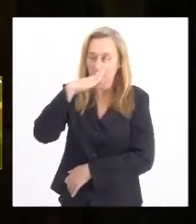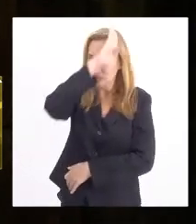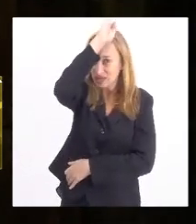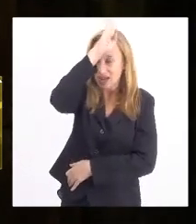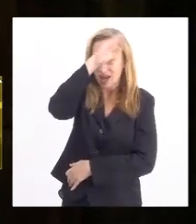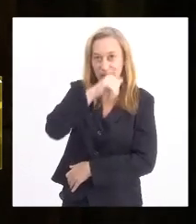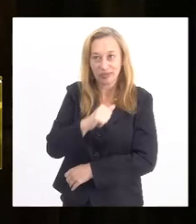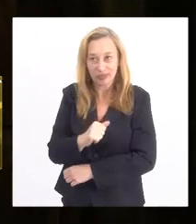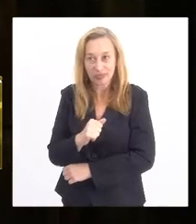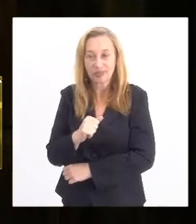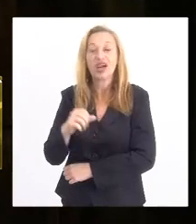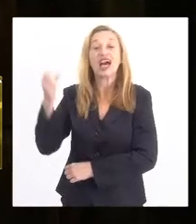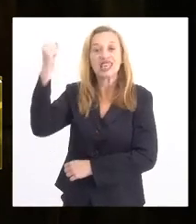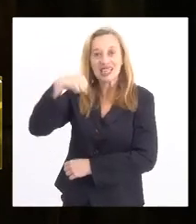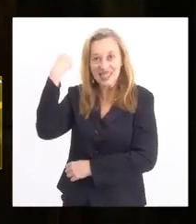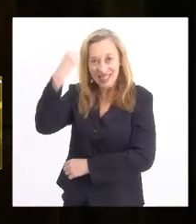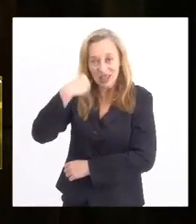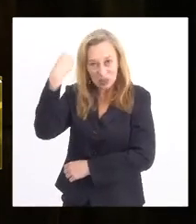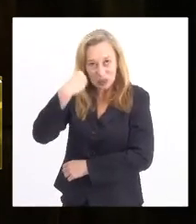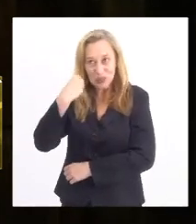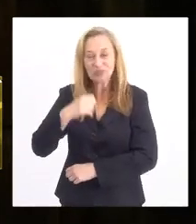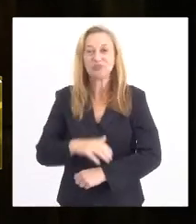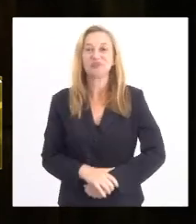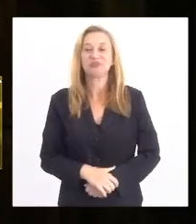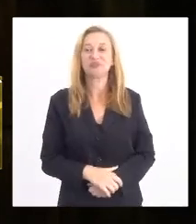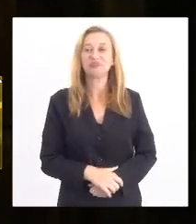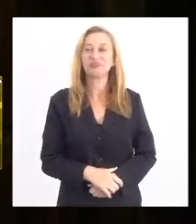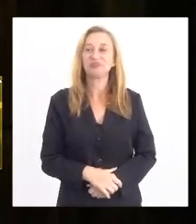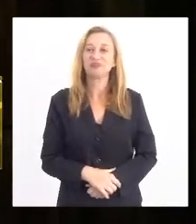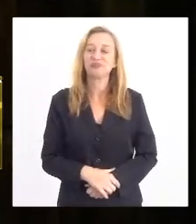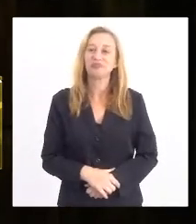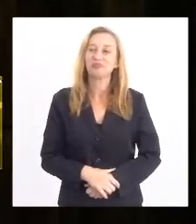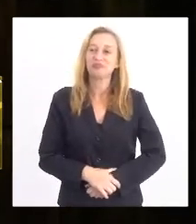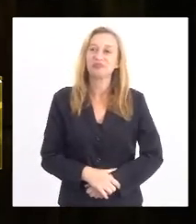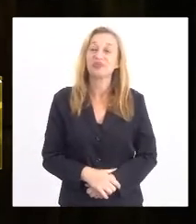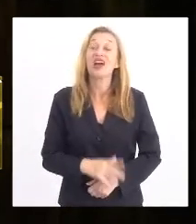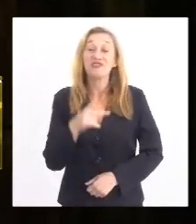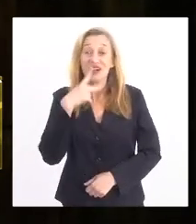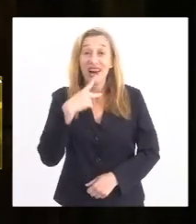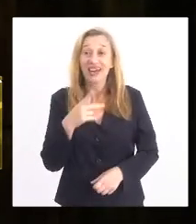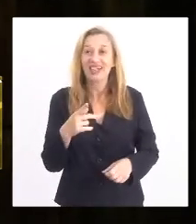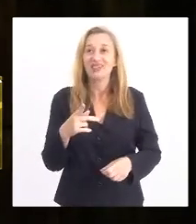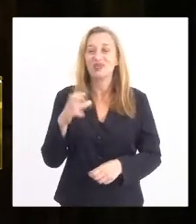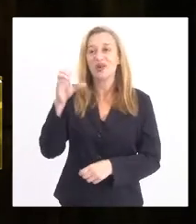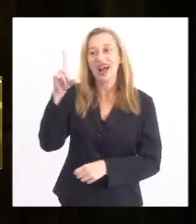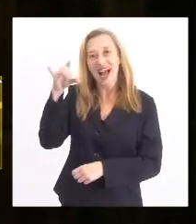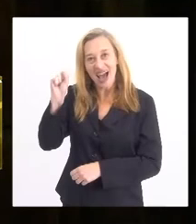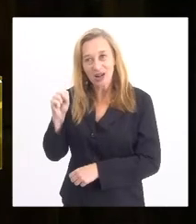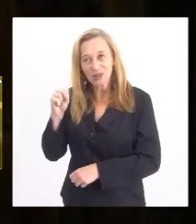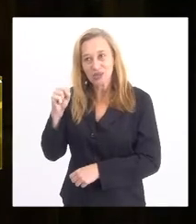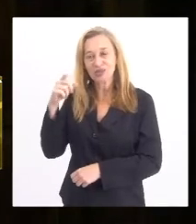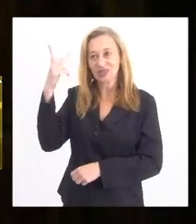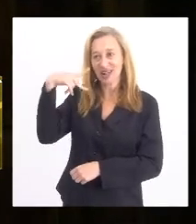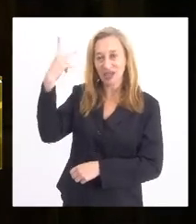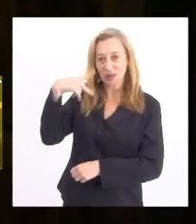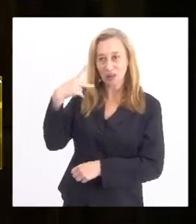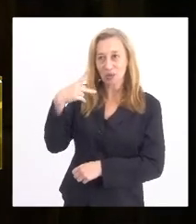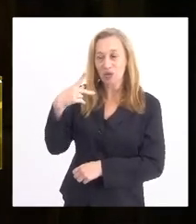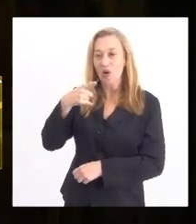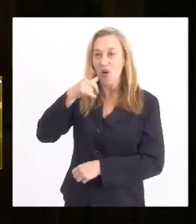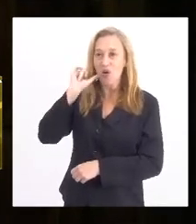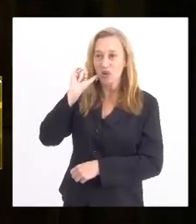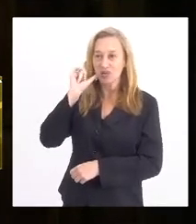Estadual Senador da República eu falei com o Carlos ontem inclusive ele tem um projeto